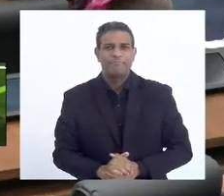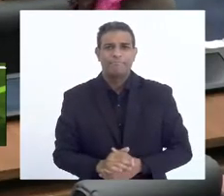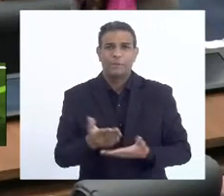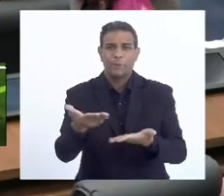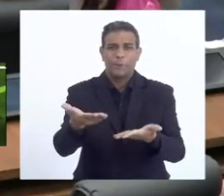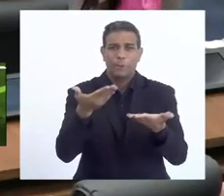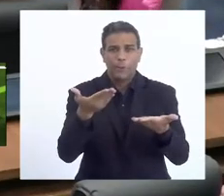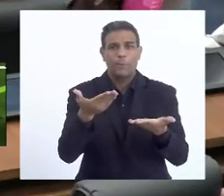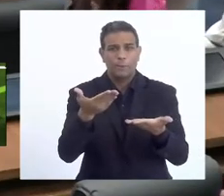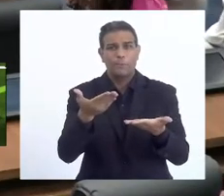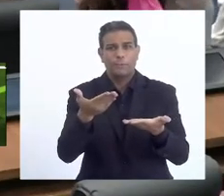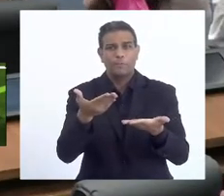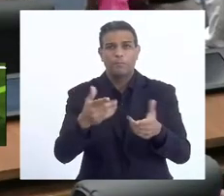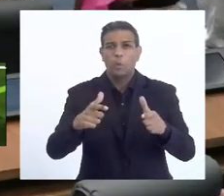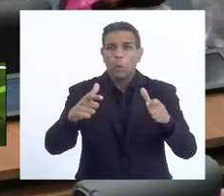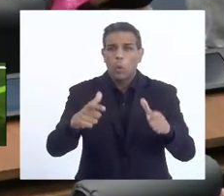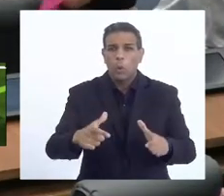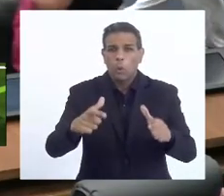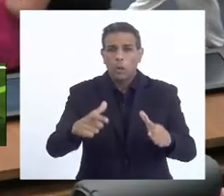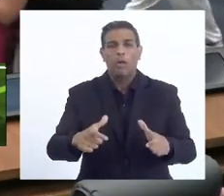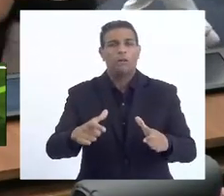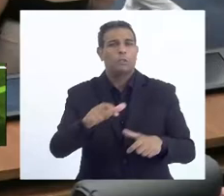Luciara é de